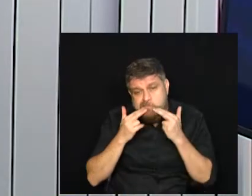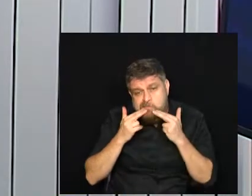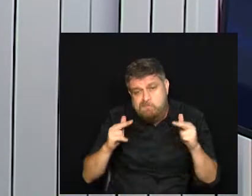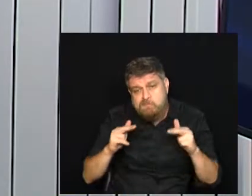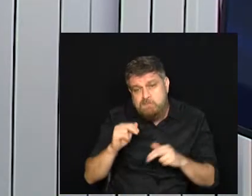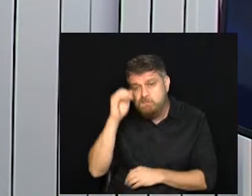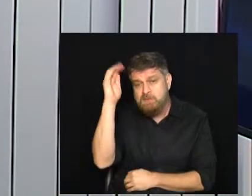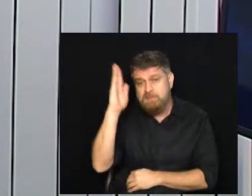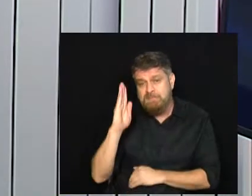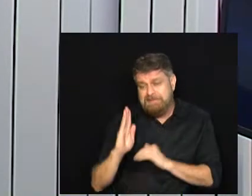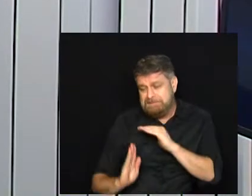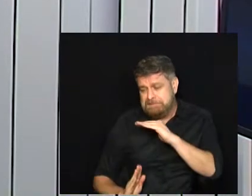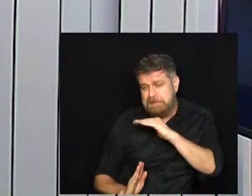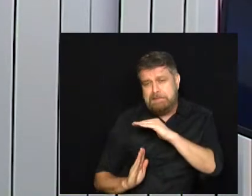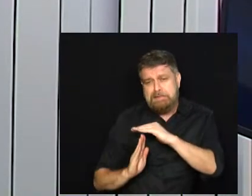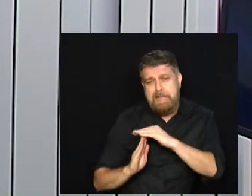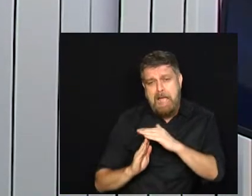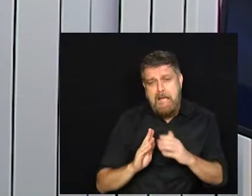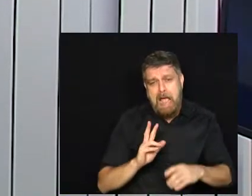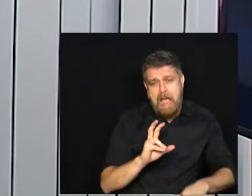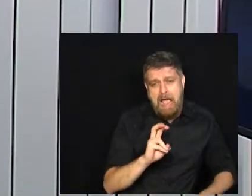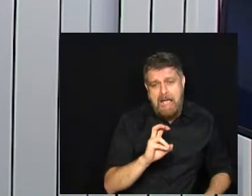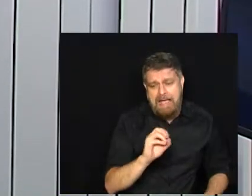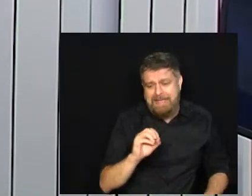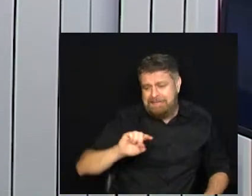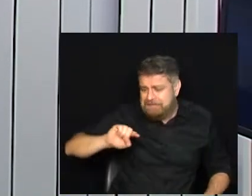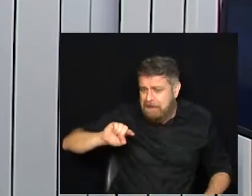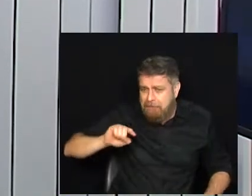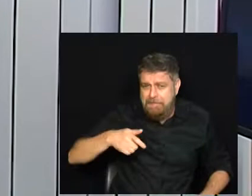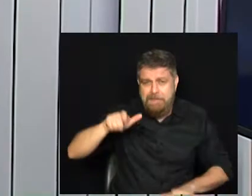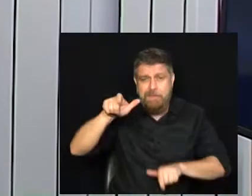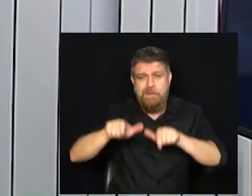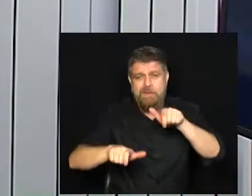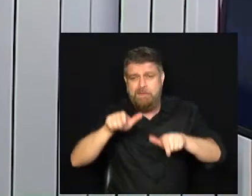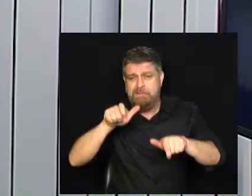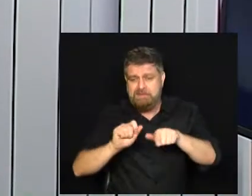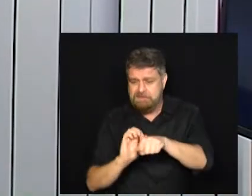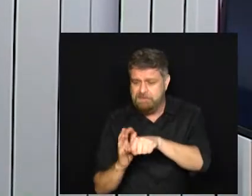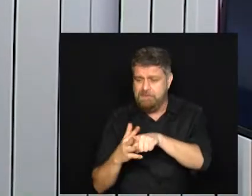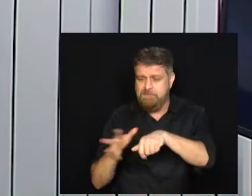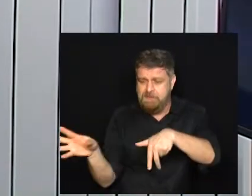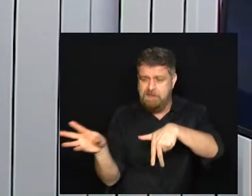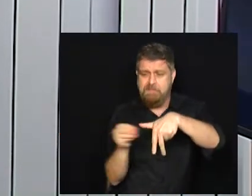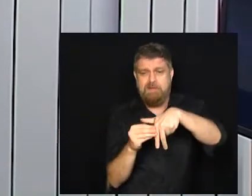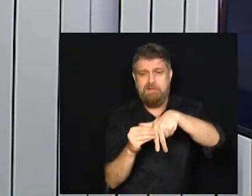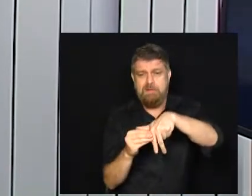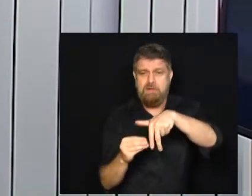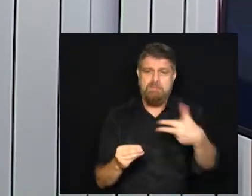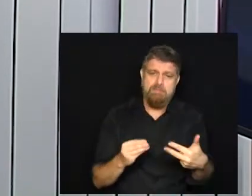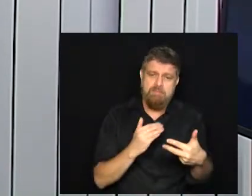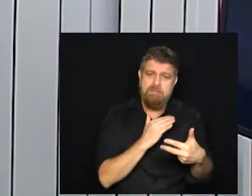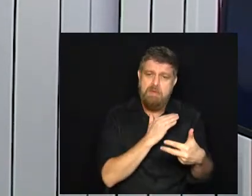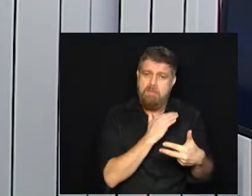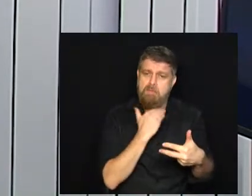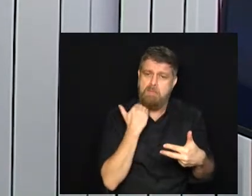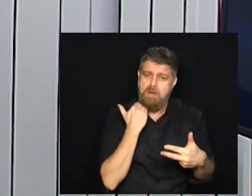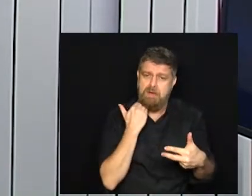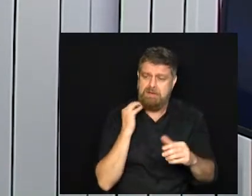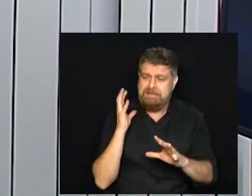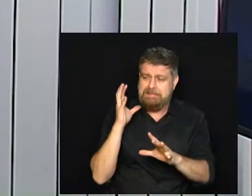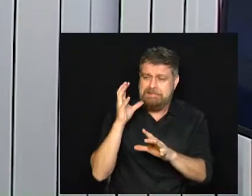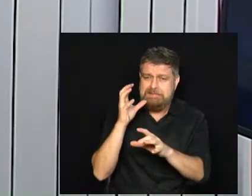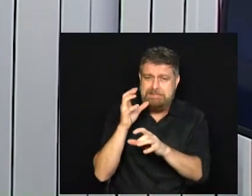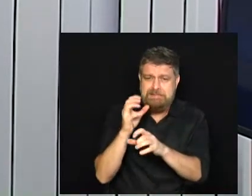Brasil alcançou a marca de 500 mil mortos em decorrência da Covid-19. 500